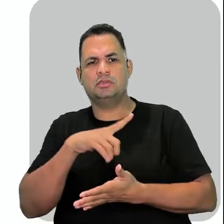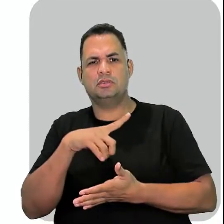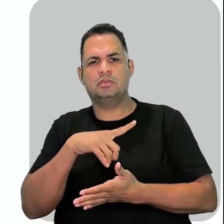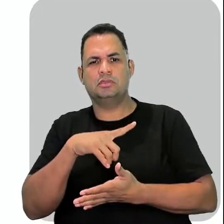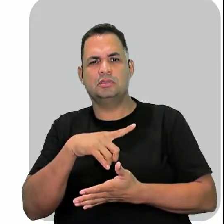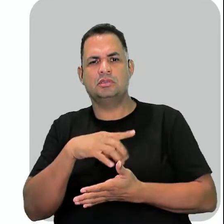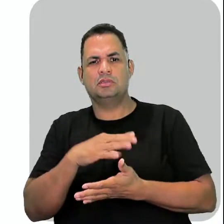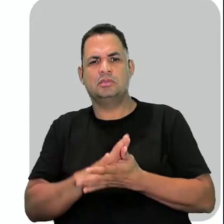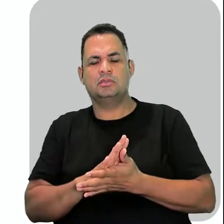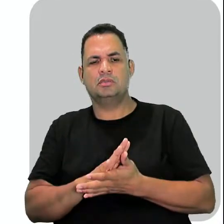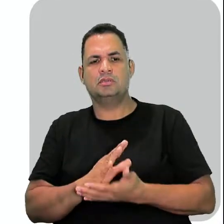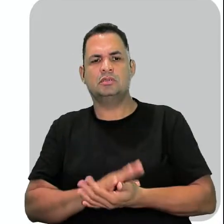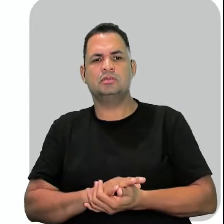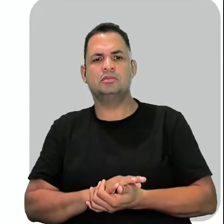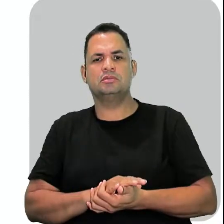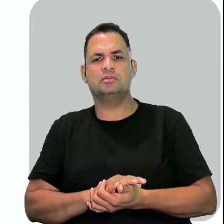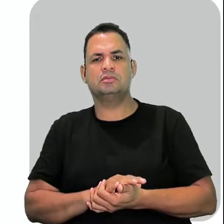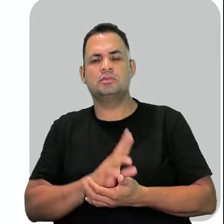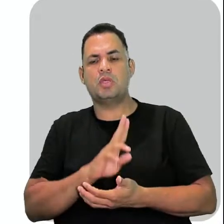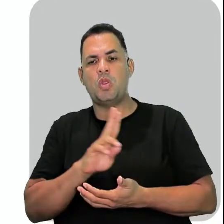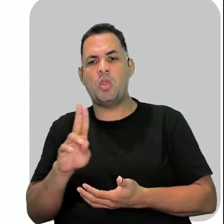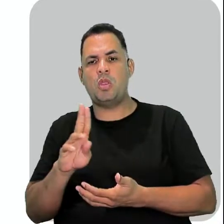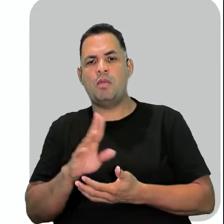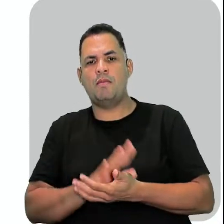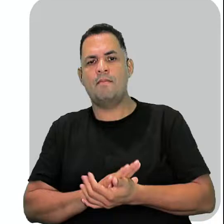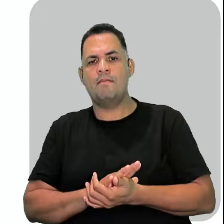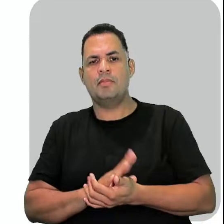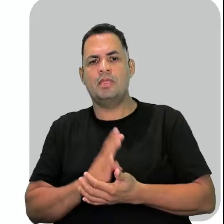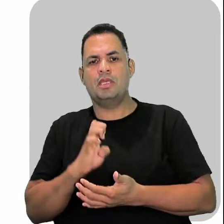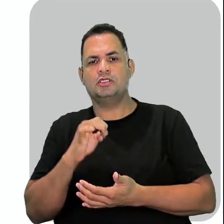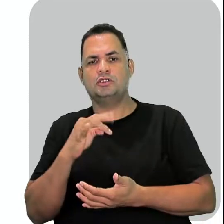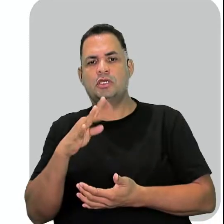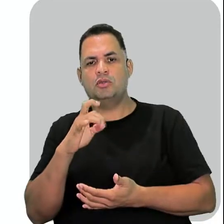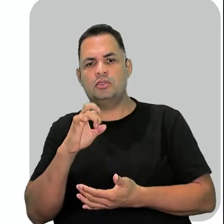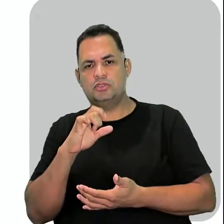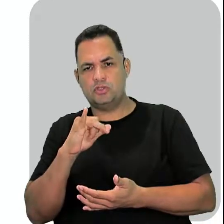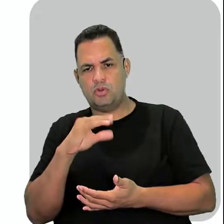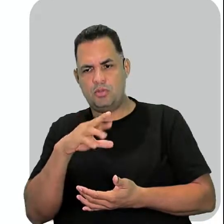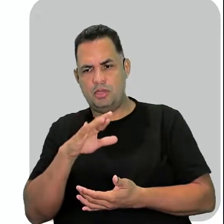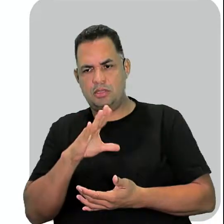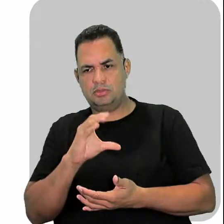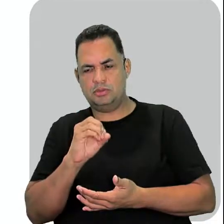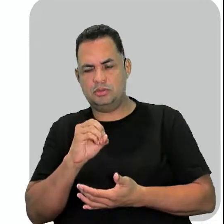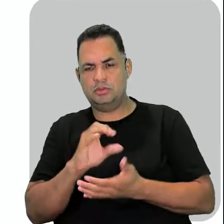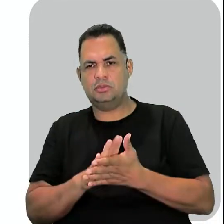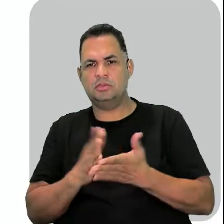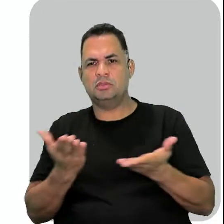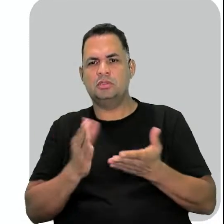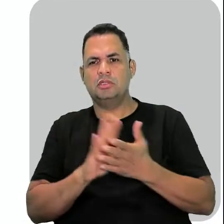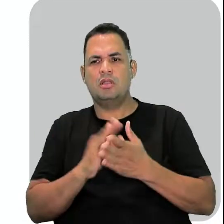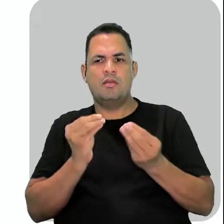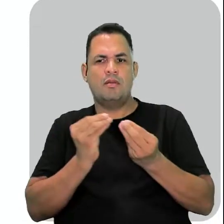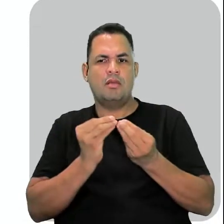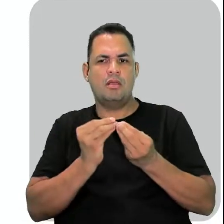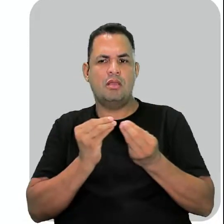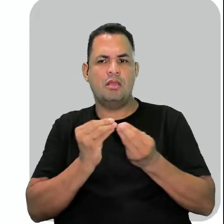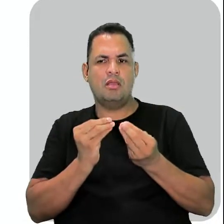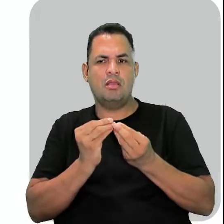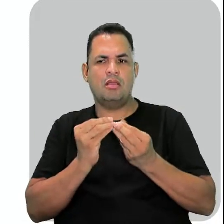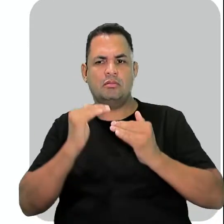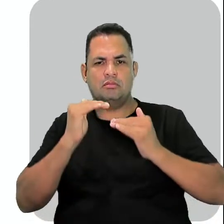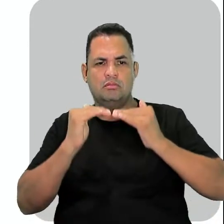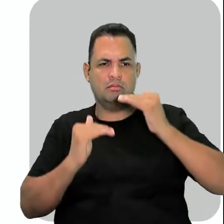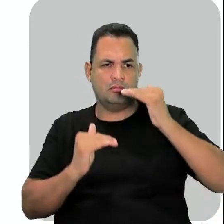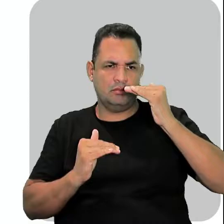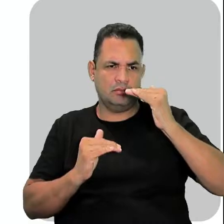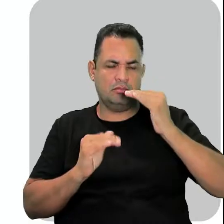os isômeros ópticos, que eles são chamados de estereoisômeros, onde as moléculas